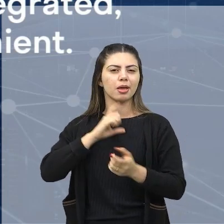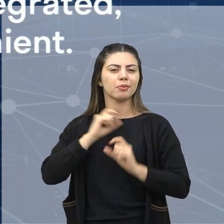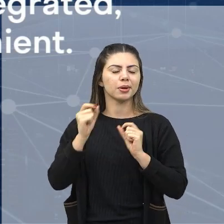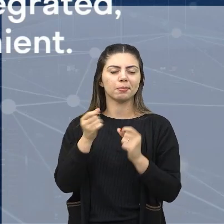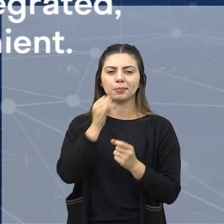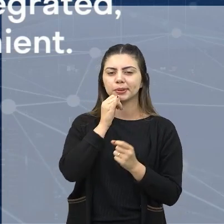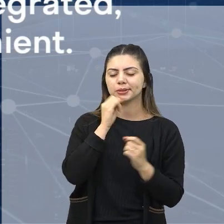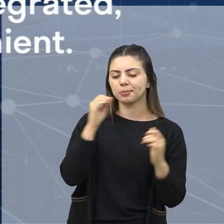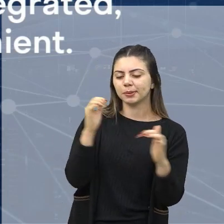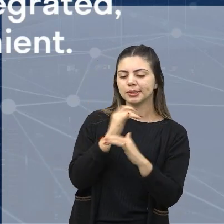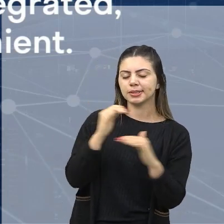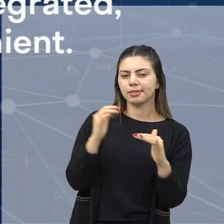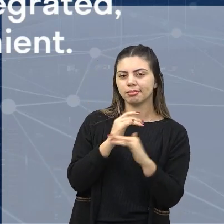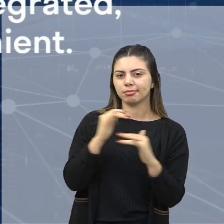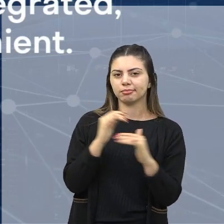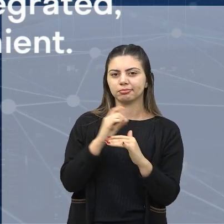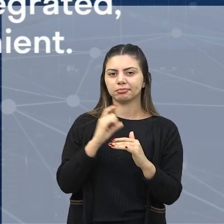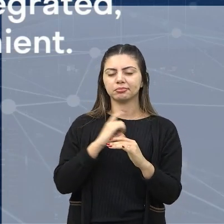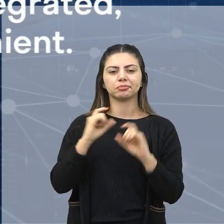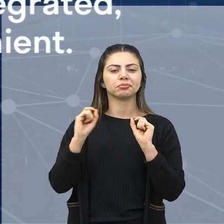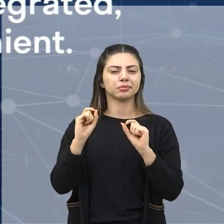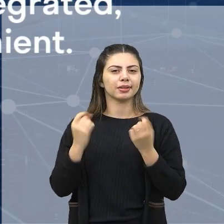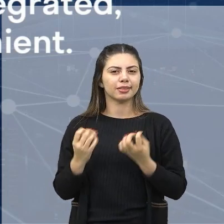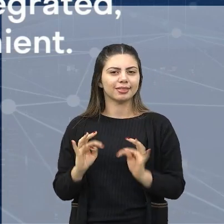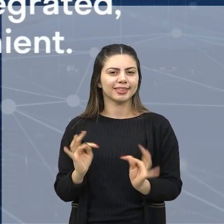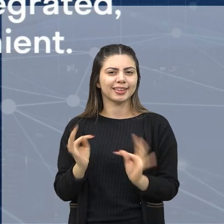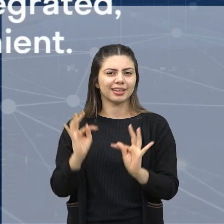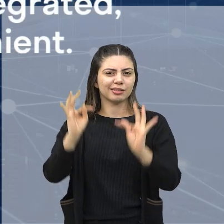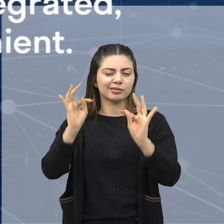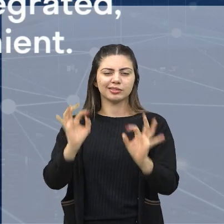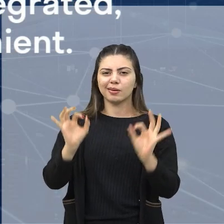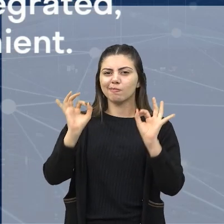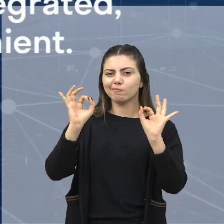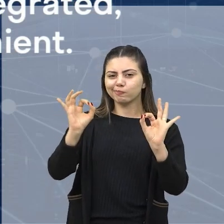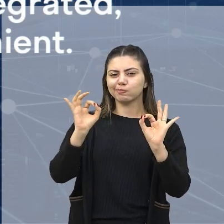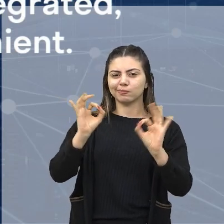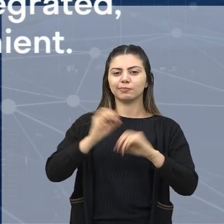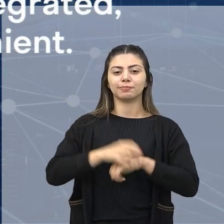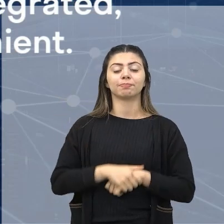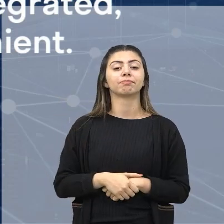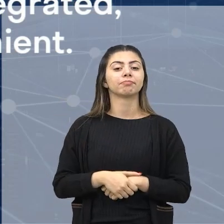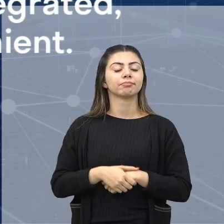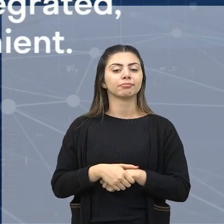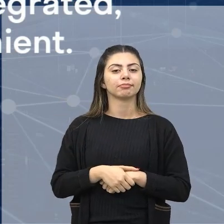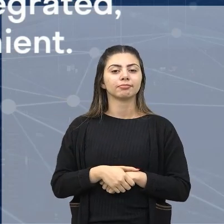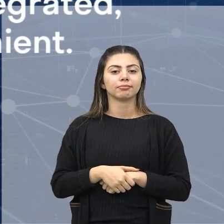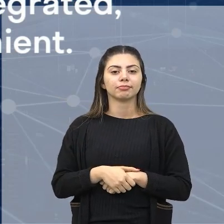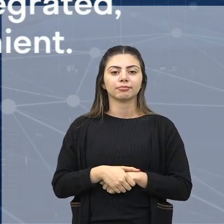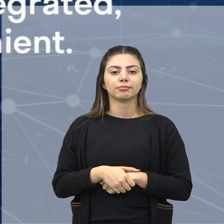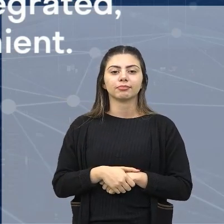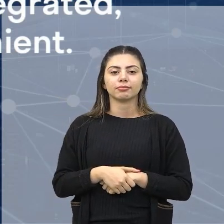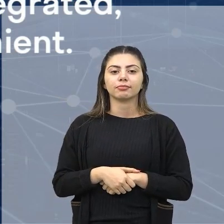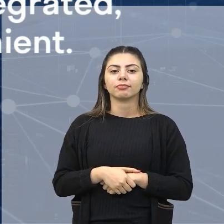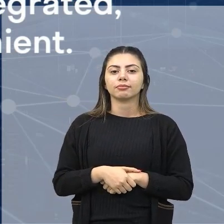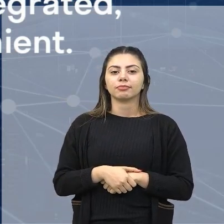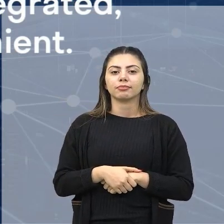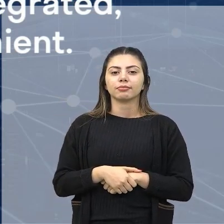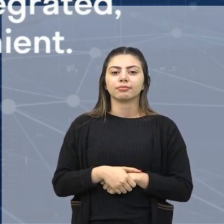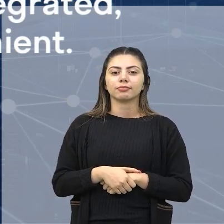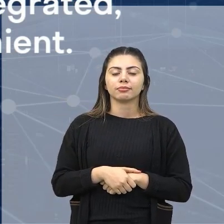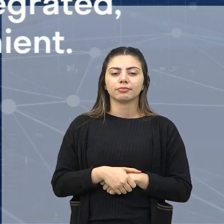é ligado aí entre si, né, tecnologicamente falando? Então, in the cities,